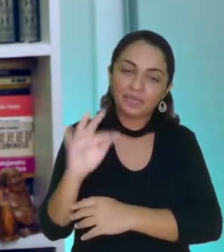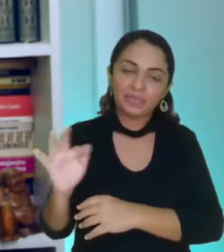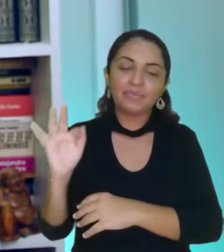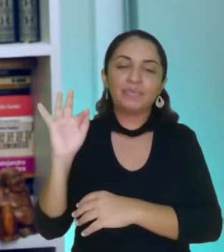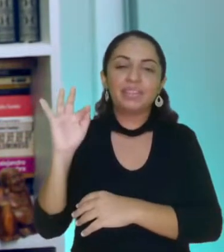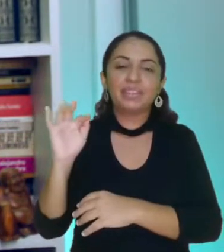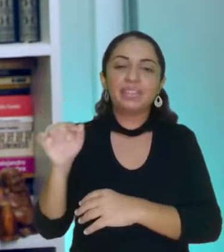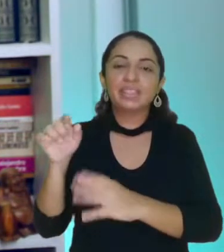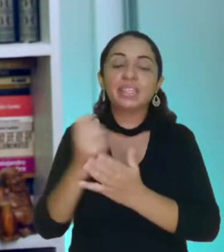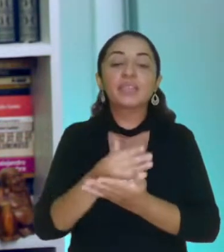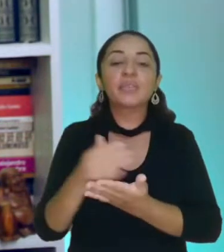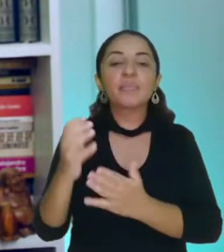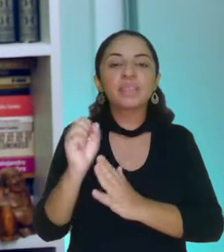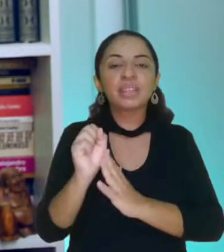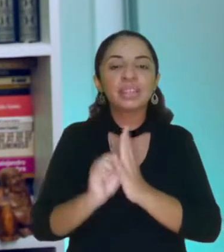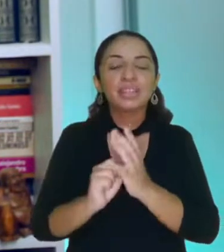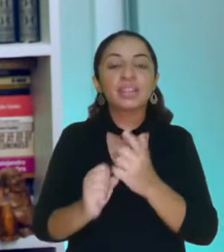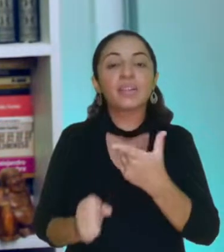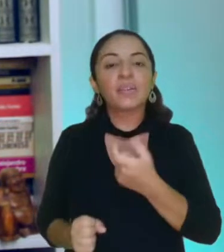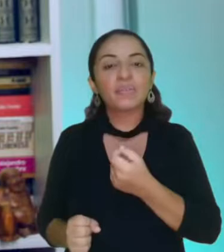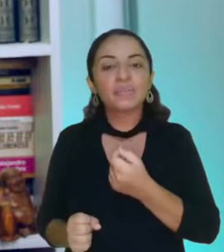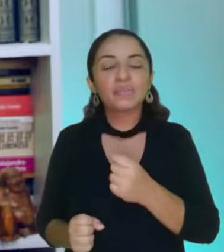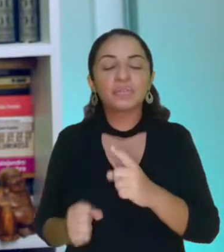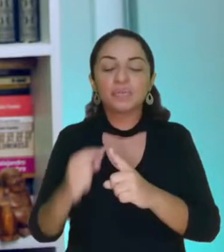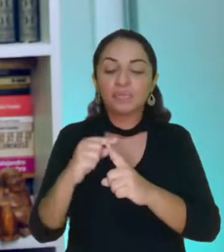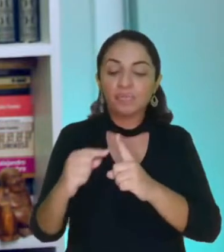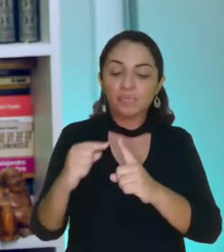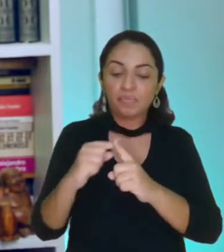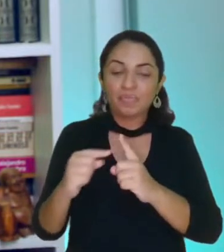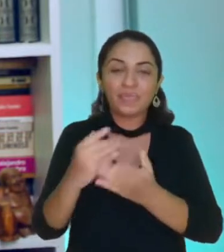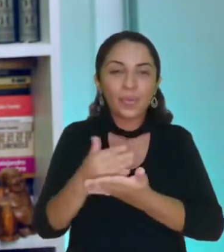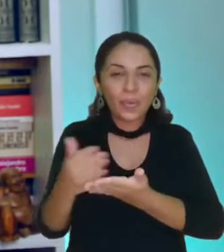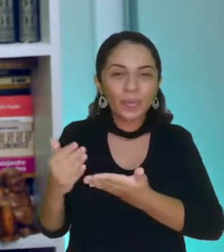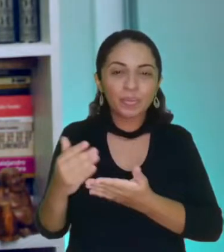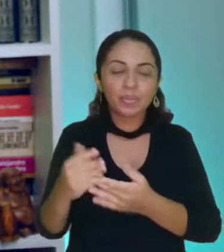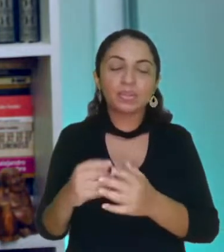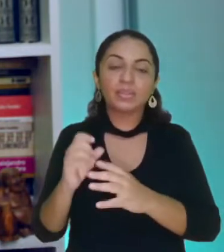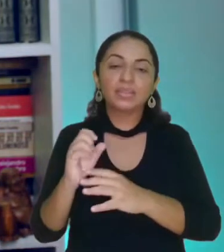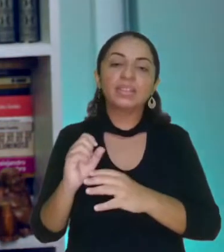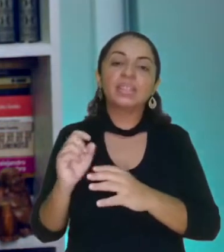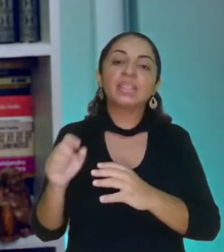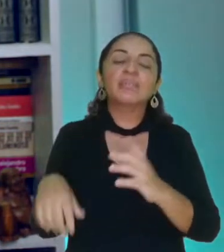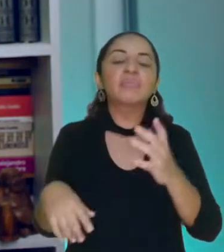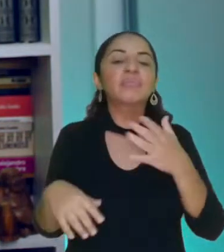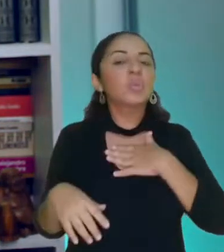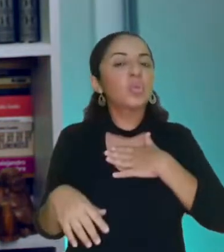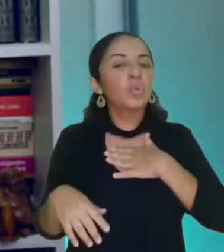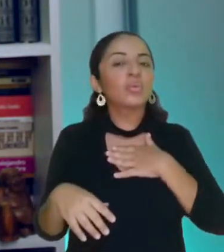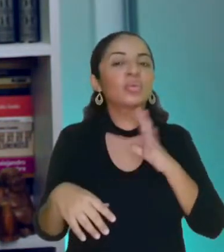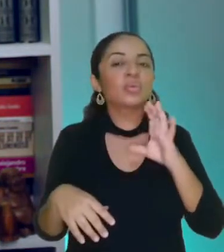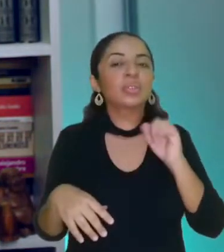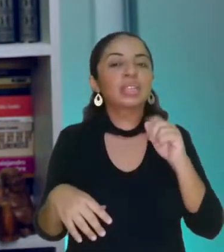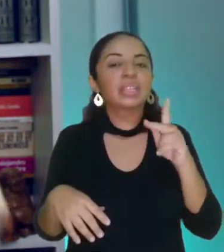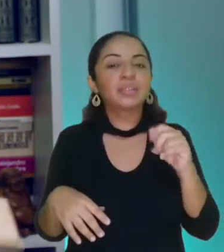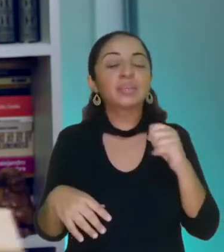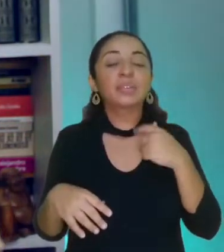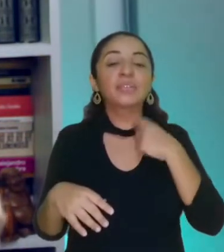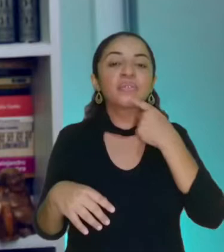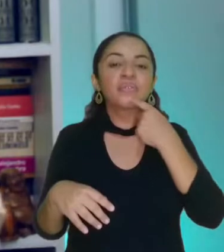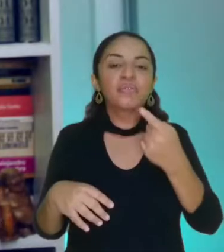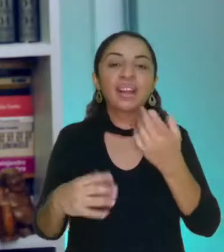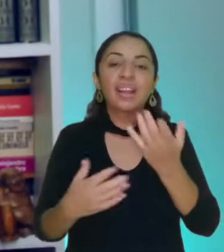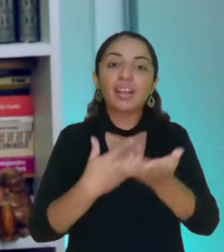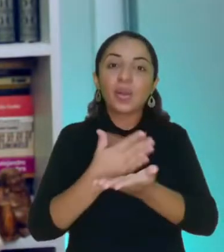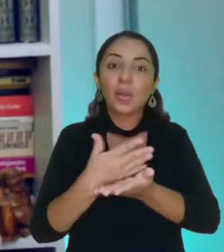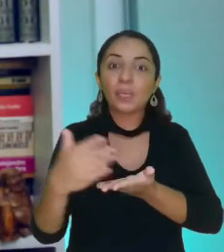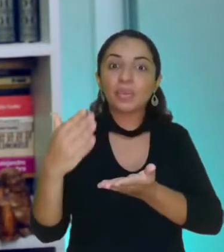francesa do começo do século XX. Da primeira metade do século XX. O Rei de Ferro, gostei dessa capa. A história da França e o